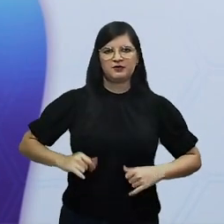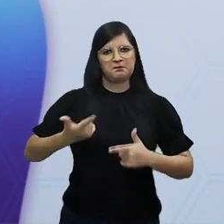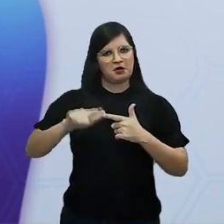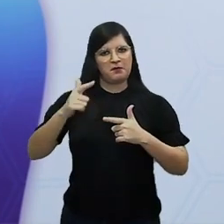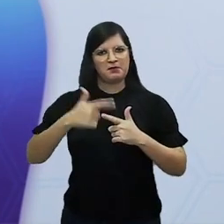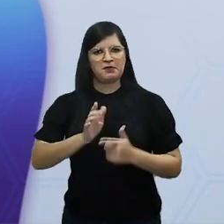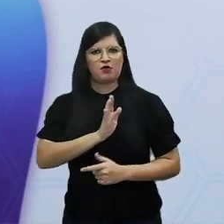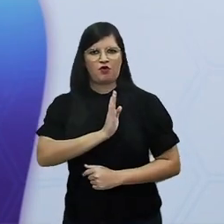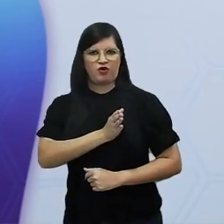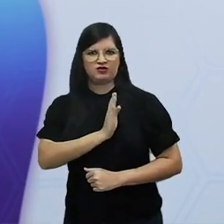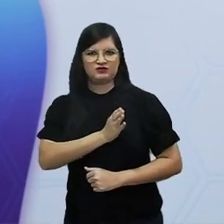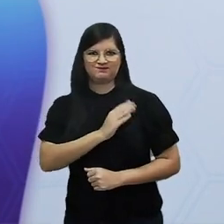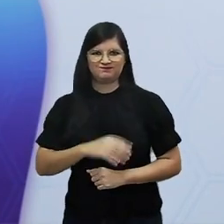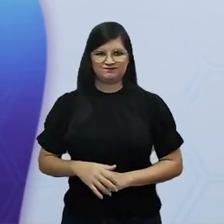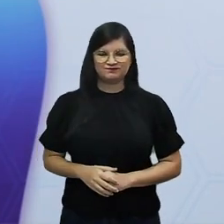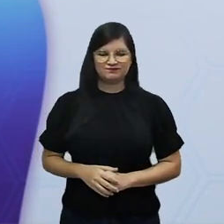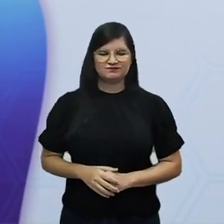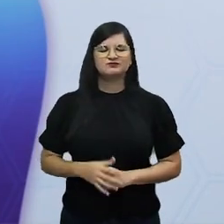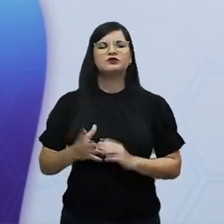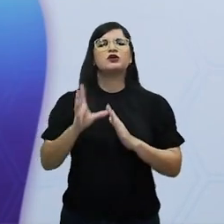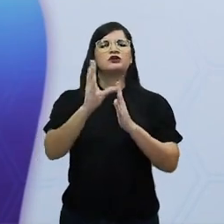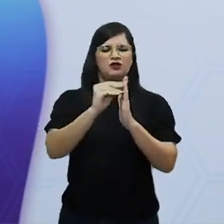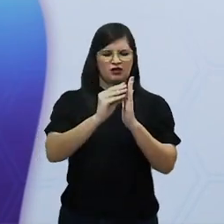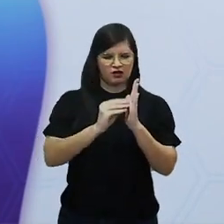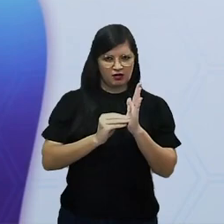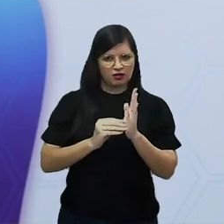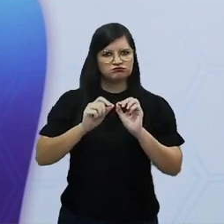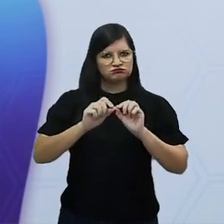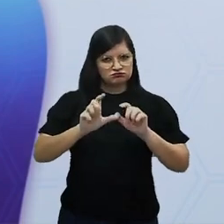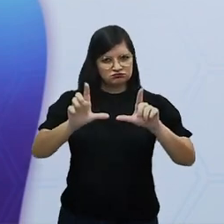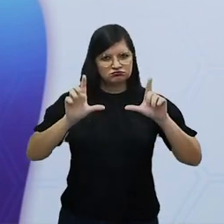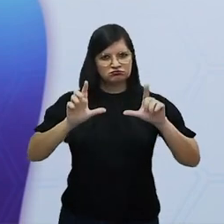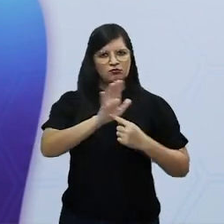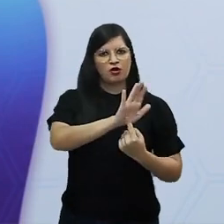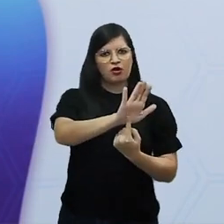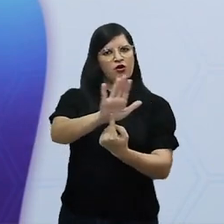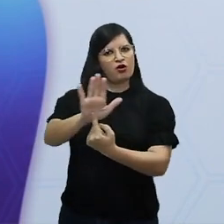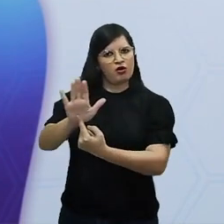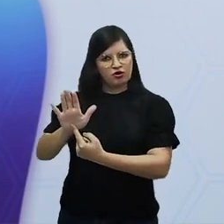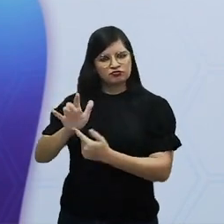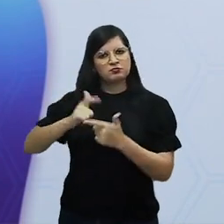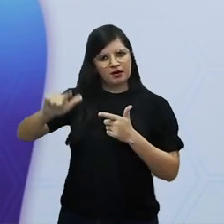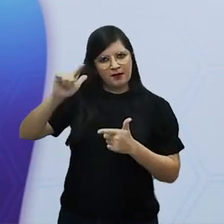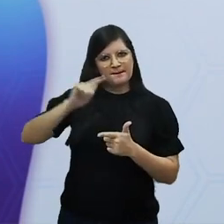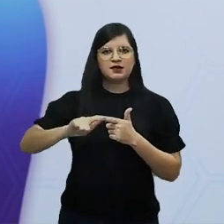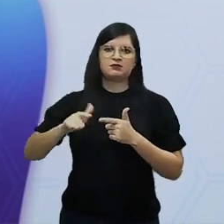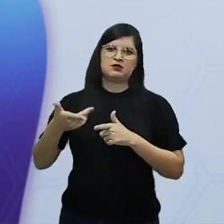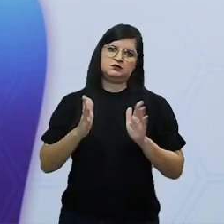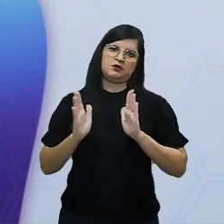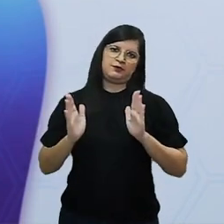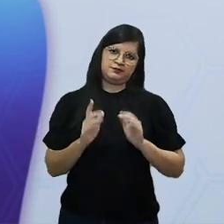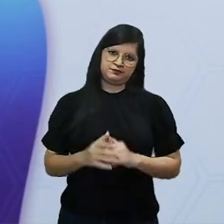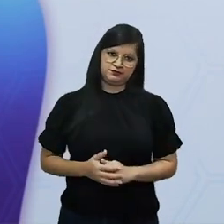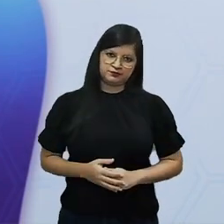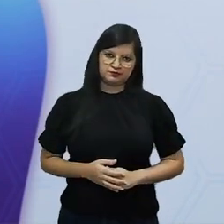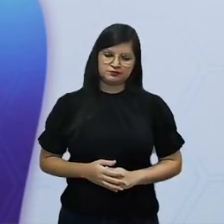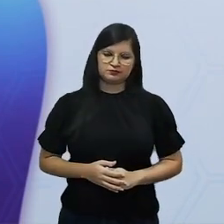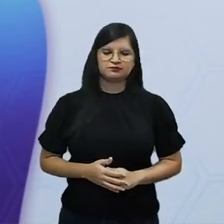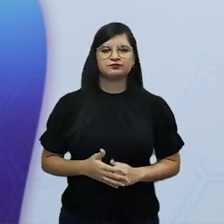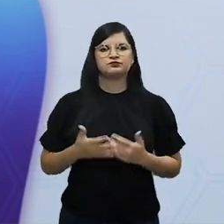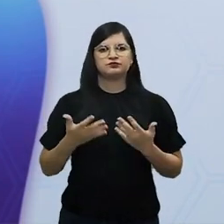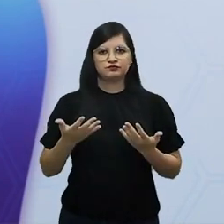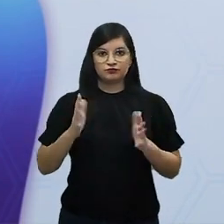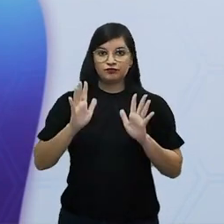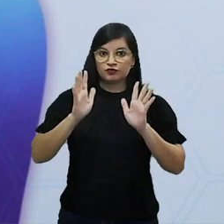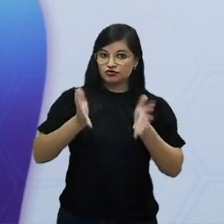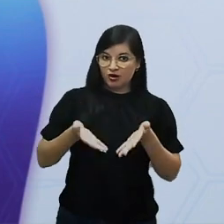problemas cardíacos. Então, traga qual é a dor, explore a solução, o problema nesse momento. Bem,